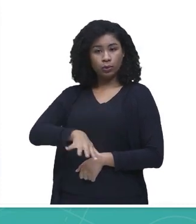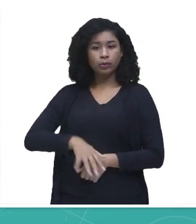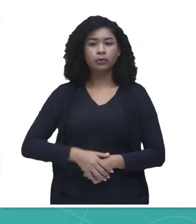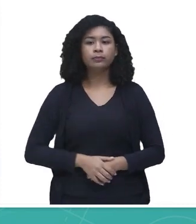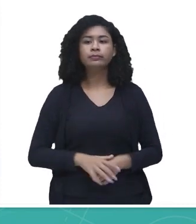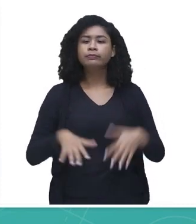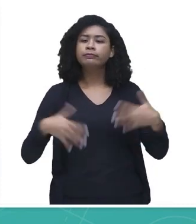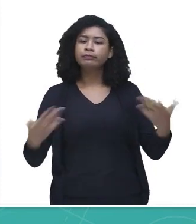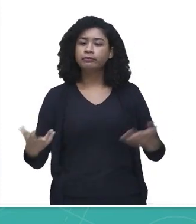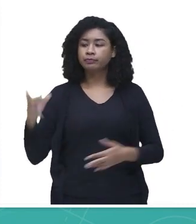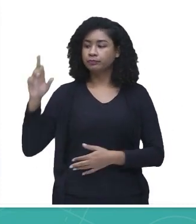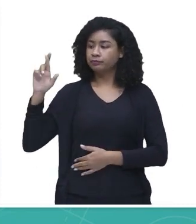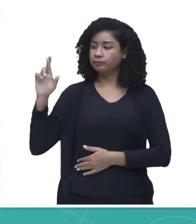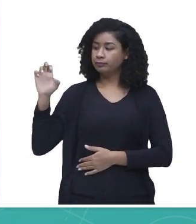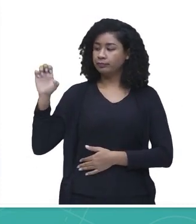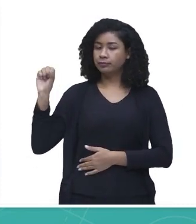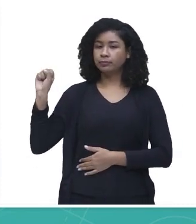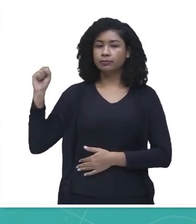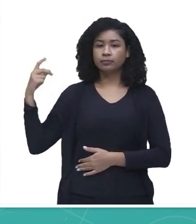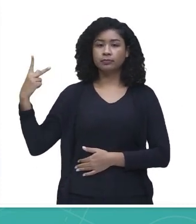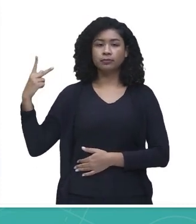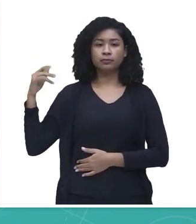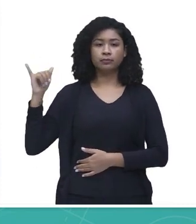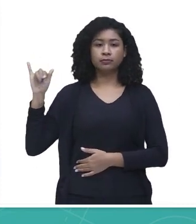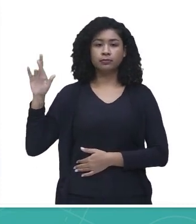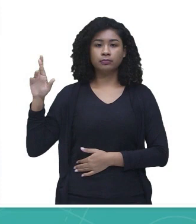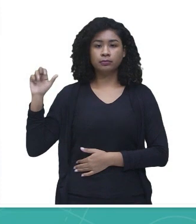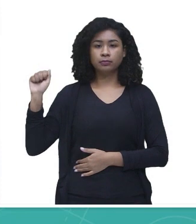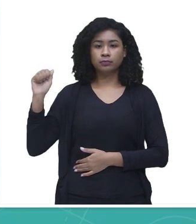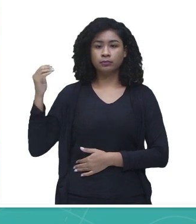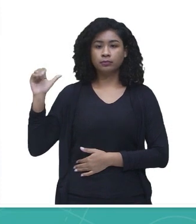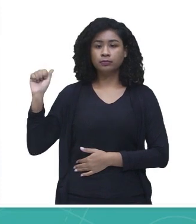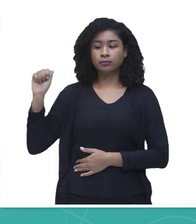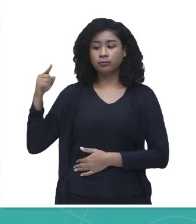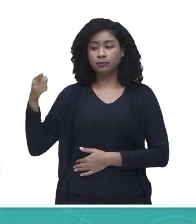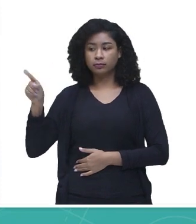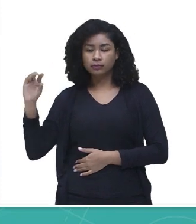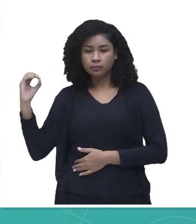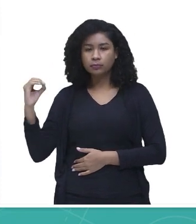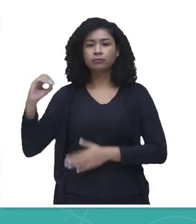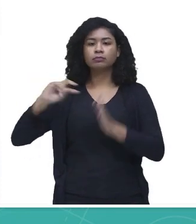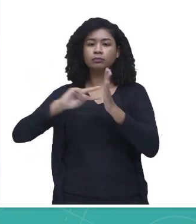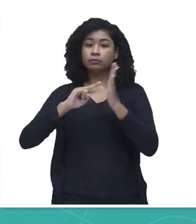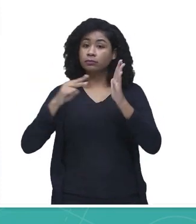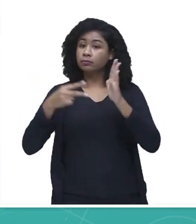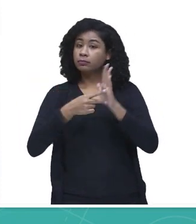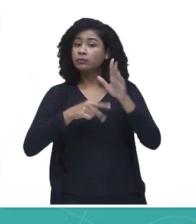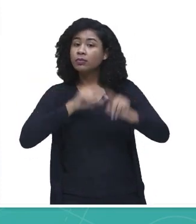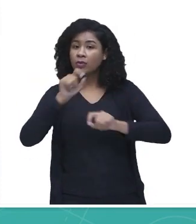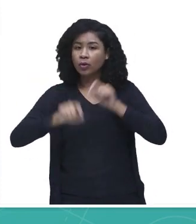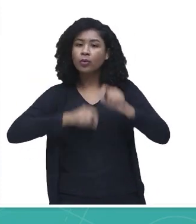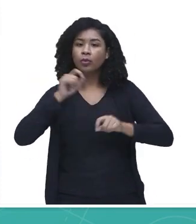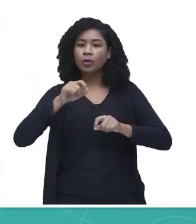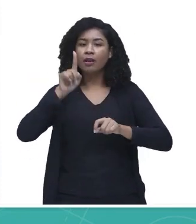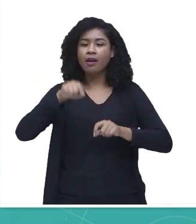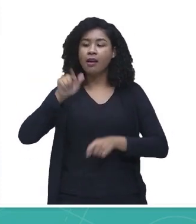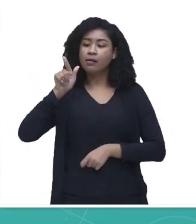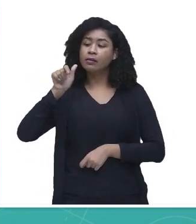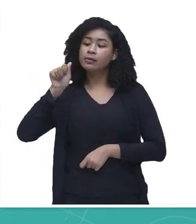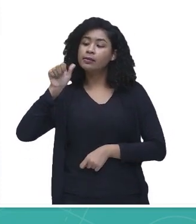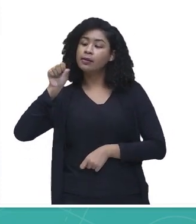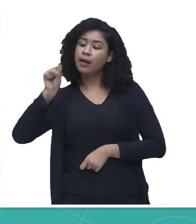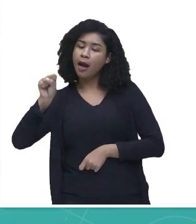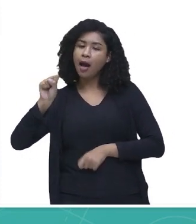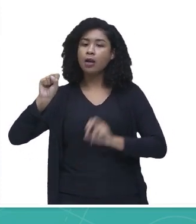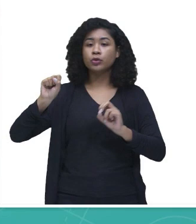é o nome dado às trocas gasosas realizadas entre os seres vivos e o ambiente. Na